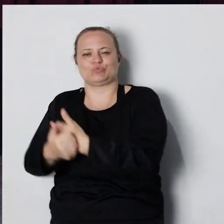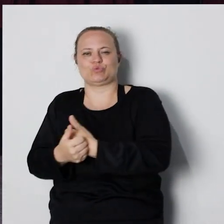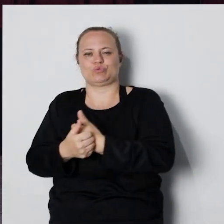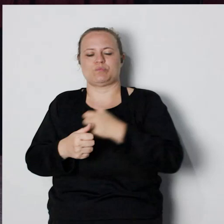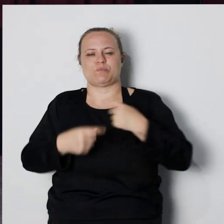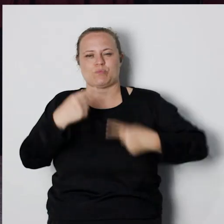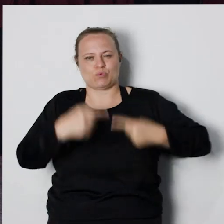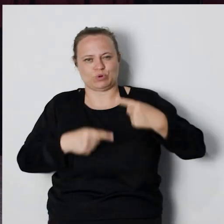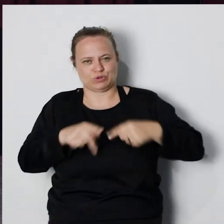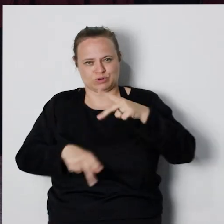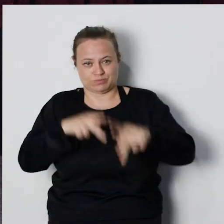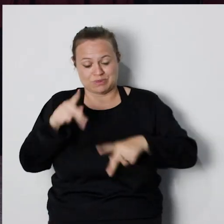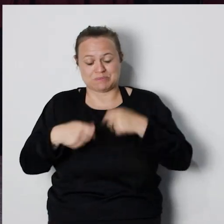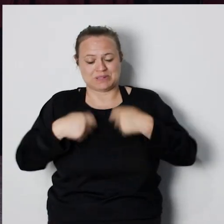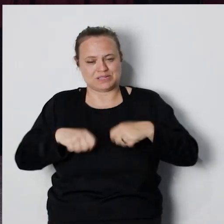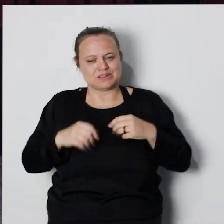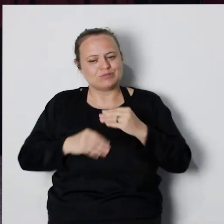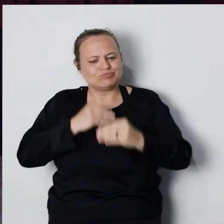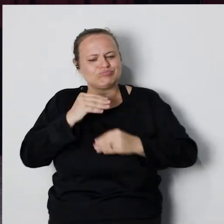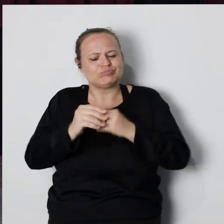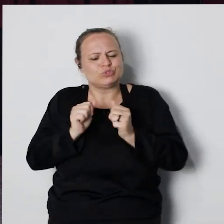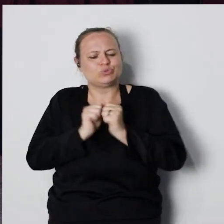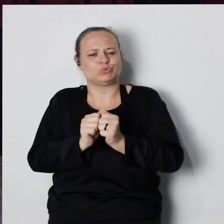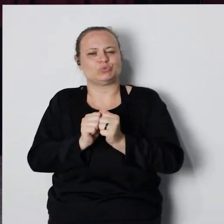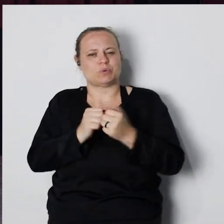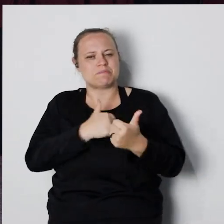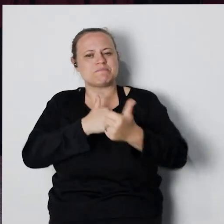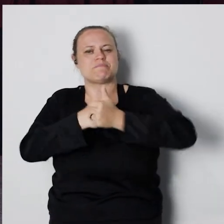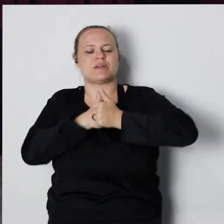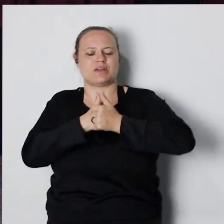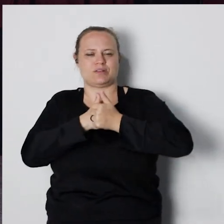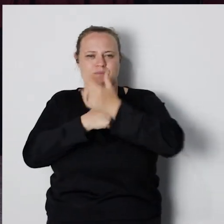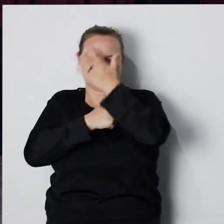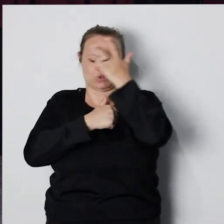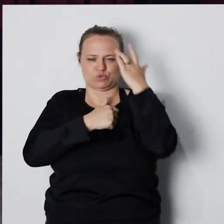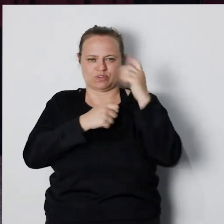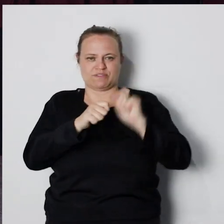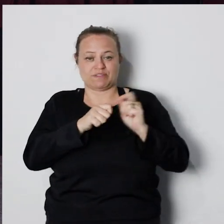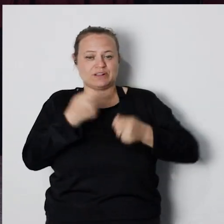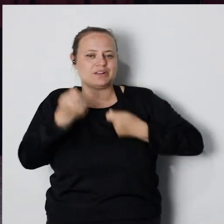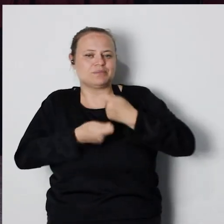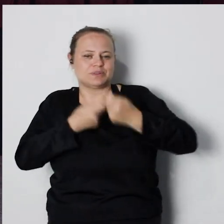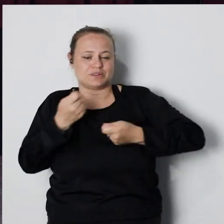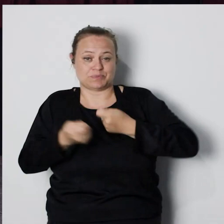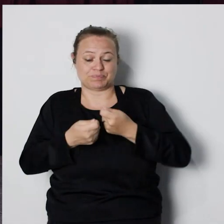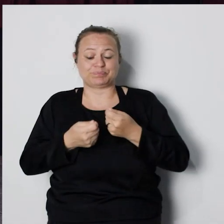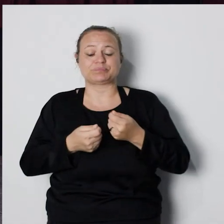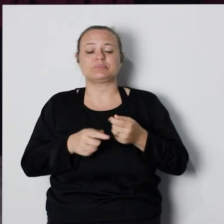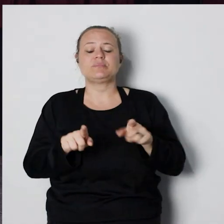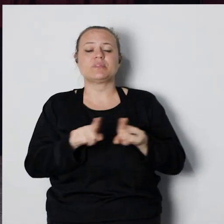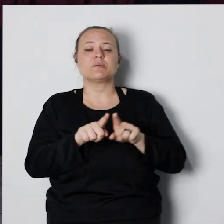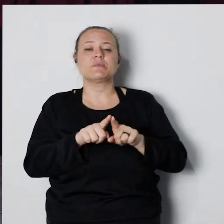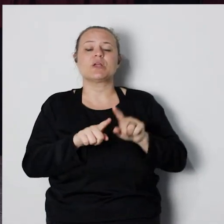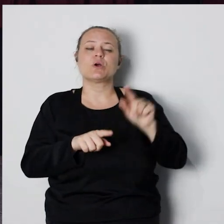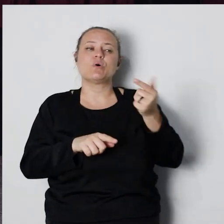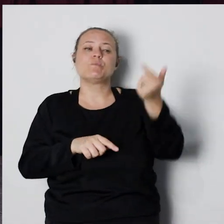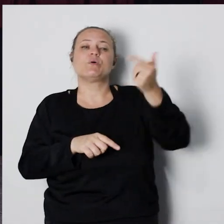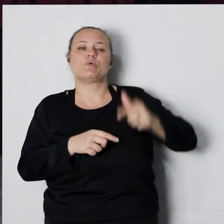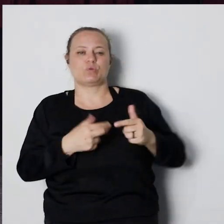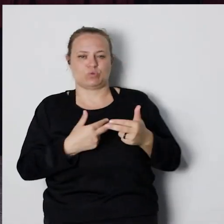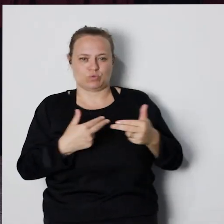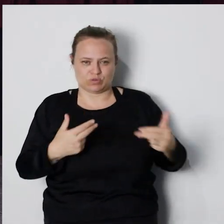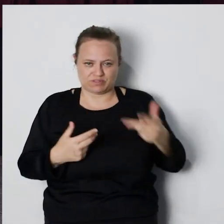do Conselho Municipal de Cultura de Florianópolis, porque ele entendeu a necessidade da participação da construção da política pública,